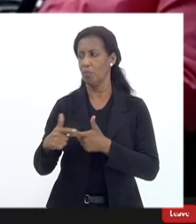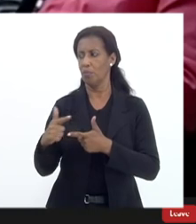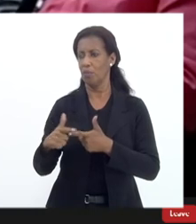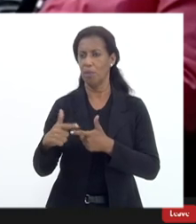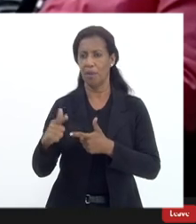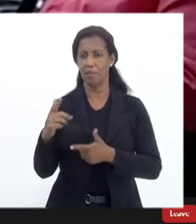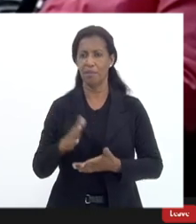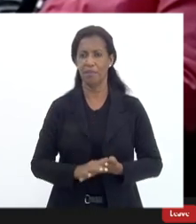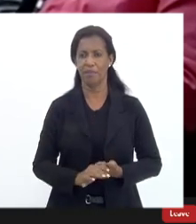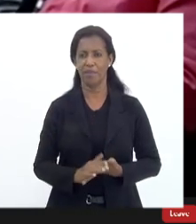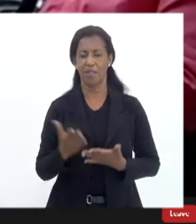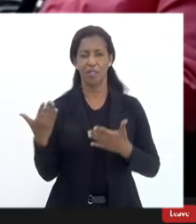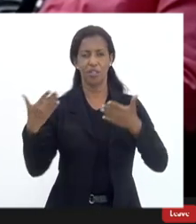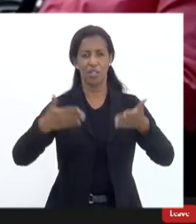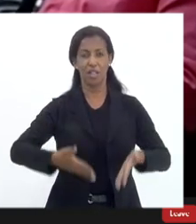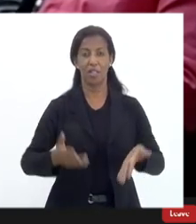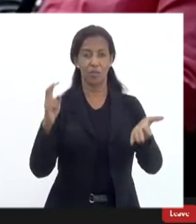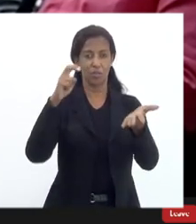estivesse aqui hoje, nessa manhã,